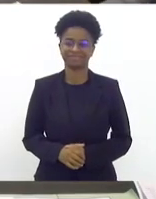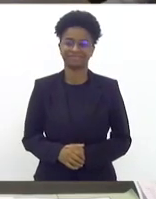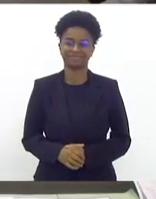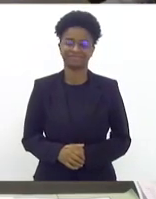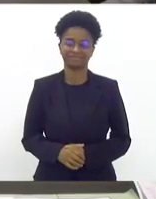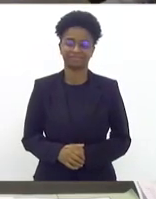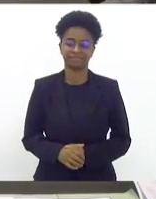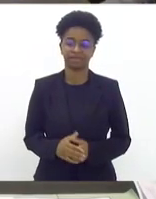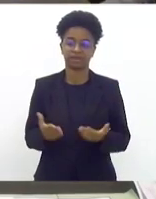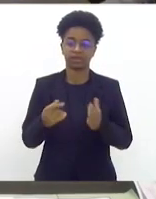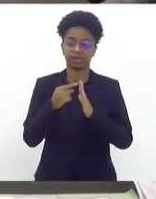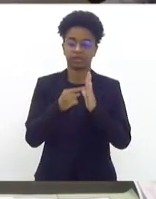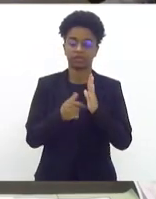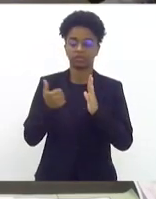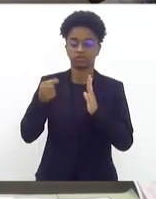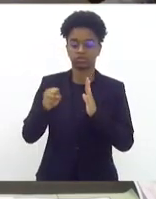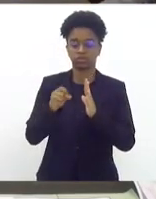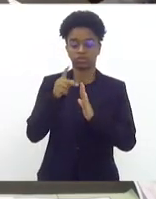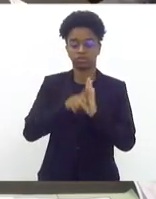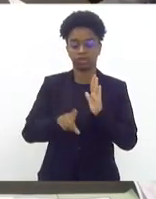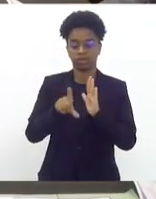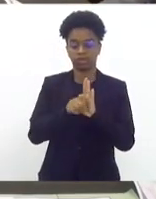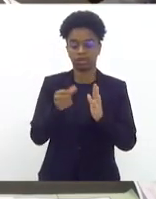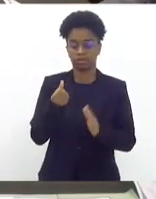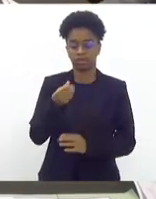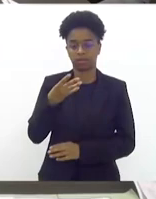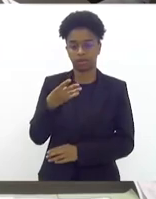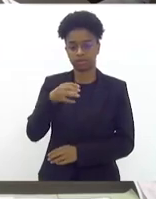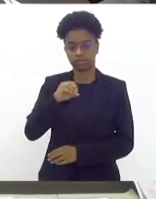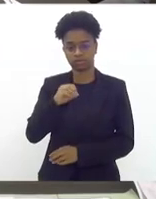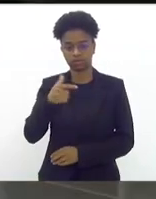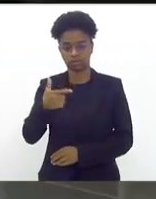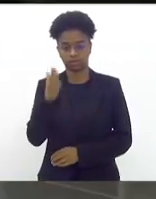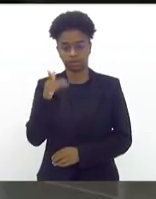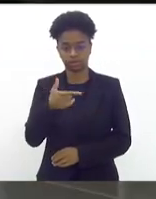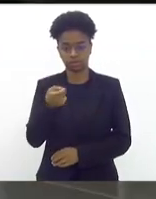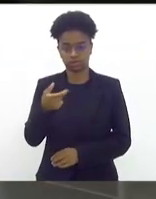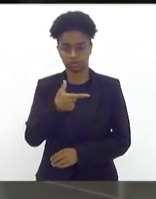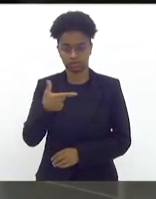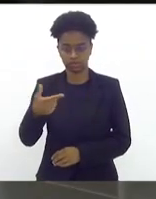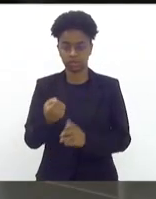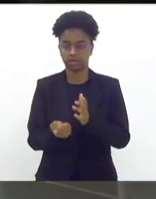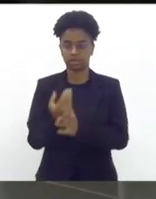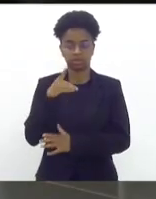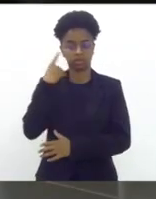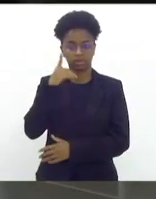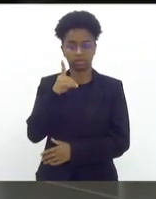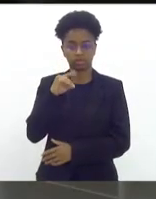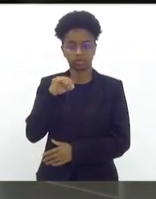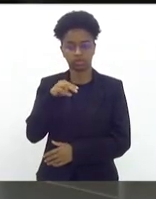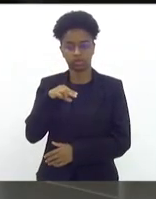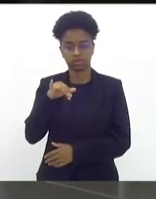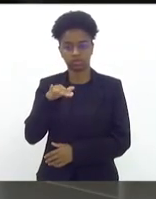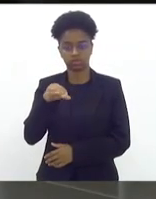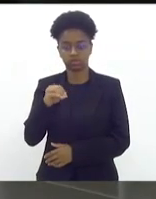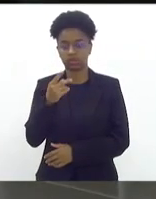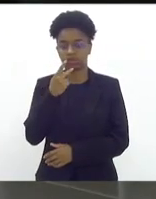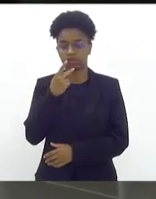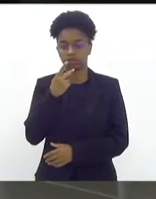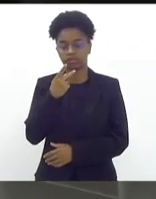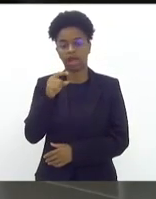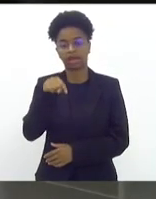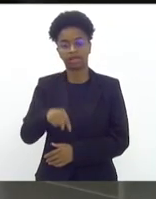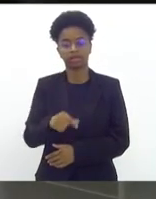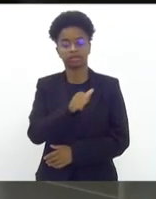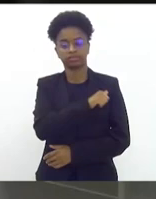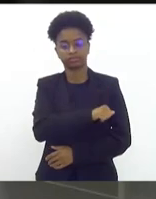isso. Passemos ao 18 da pauta, o PL 6409 de 22, de autoria do deputado Dionísio Lins, que considera, no âmbito do Estado do Rio de Janeiro, como patrimônio